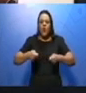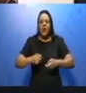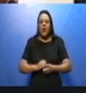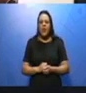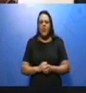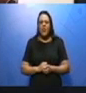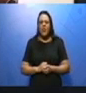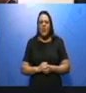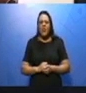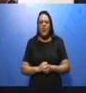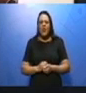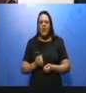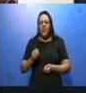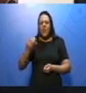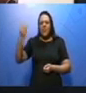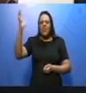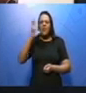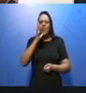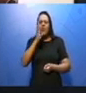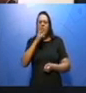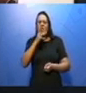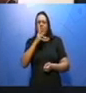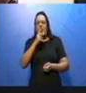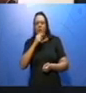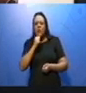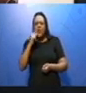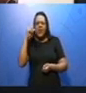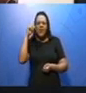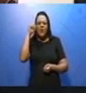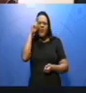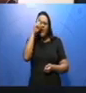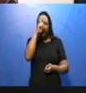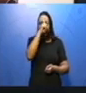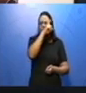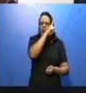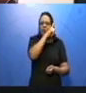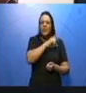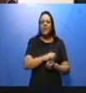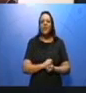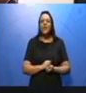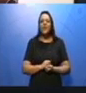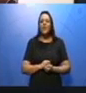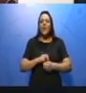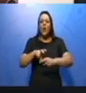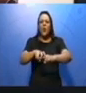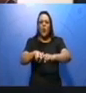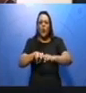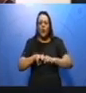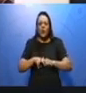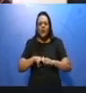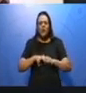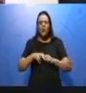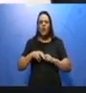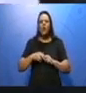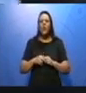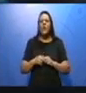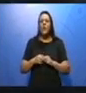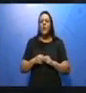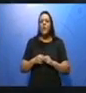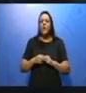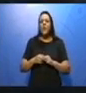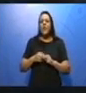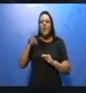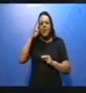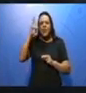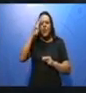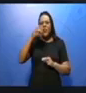viajar era muito difícil, e por isso que o relato de viagem era tão encantador, porque realmente era muito complicado você